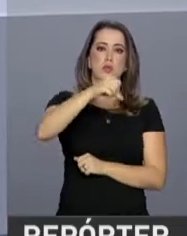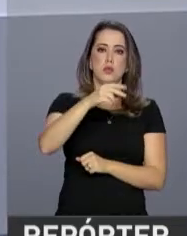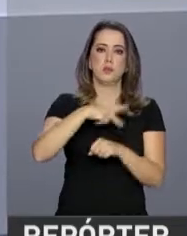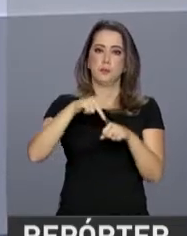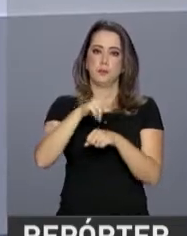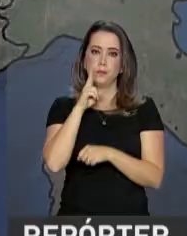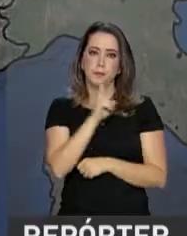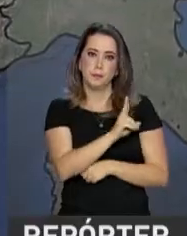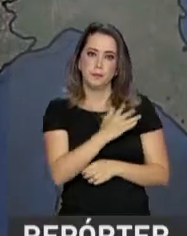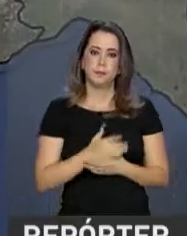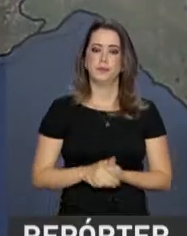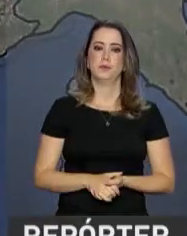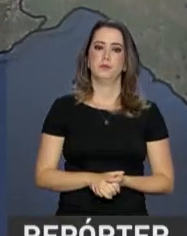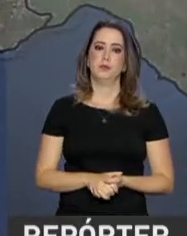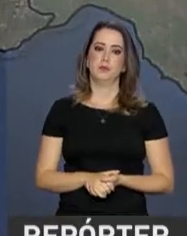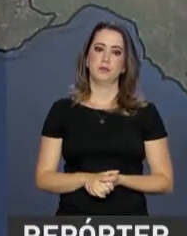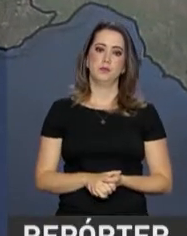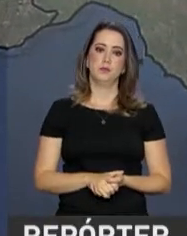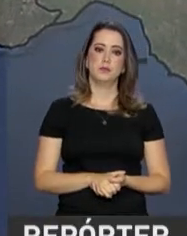só.